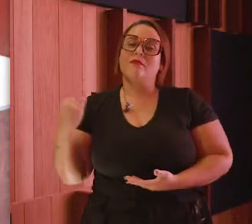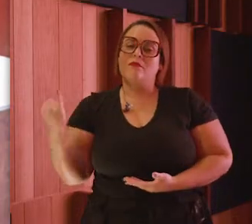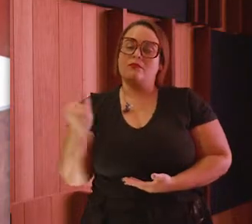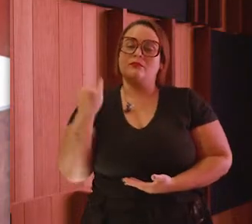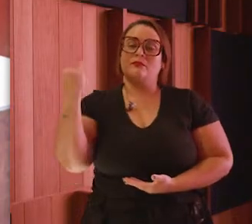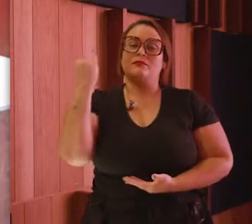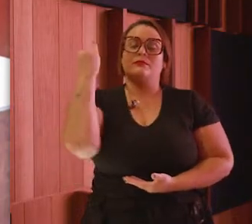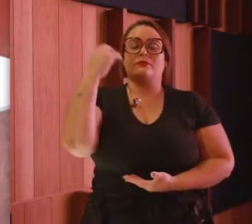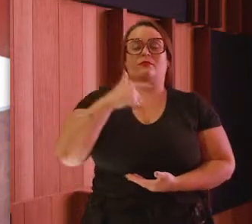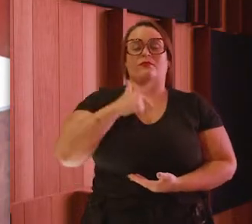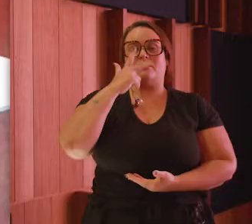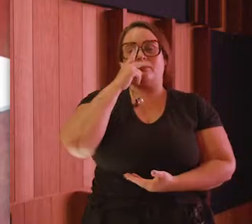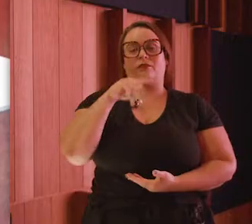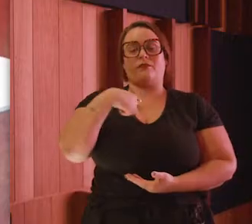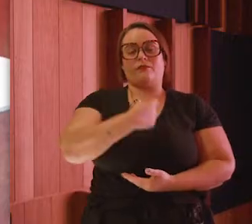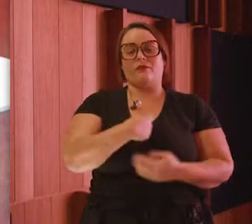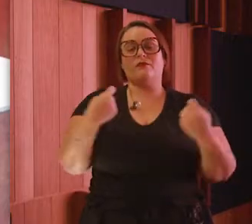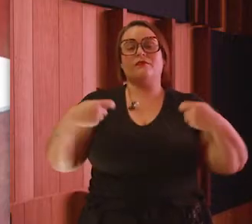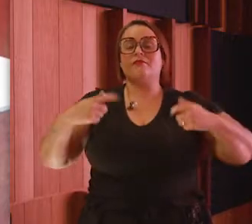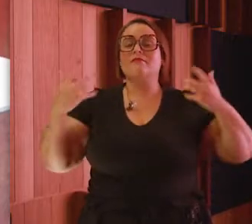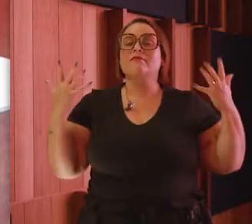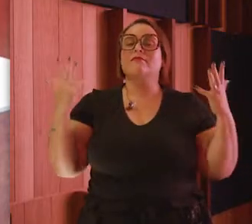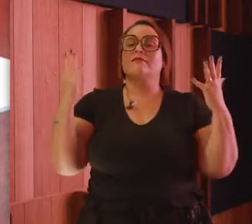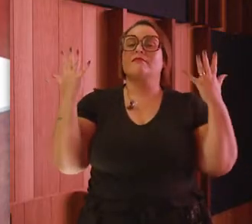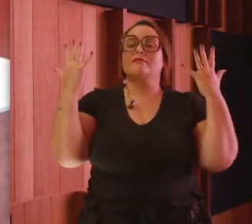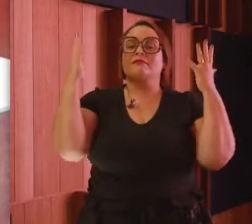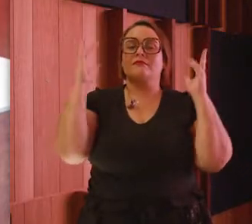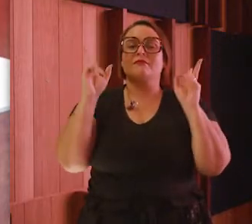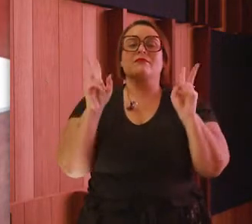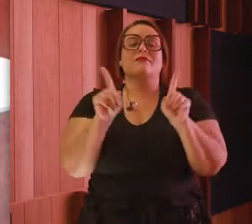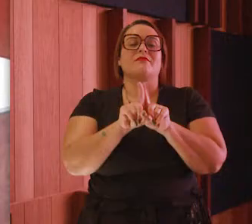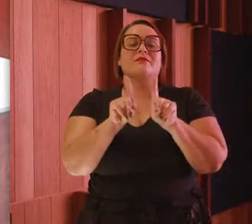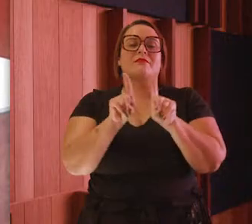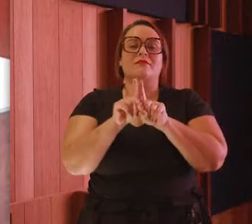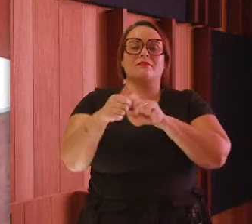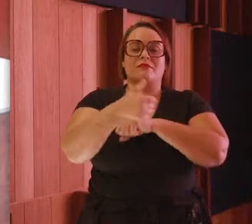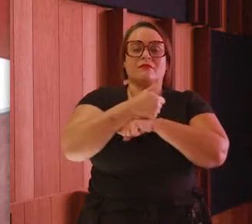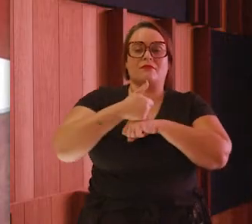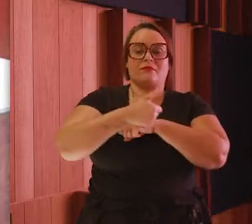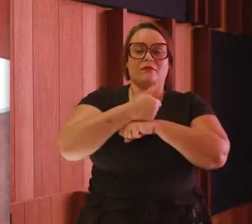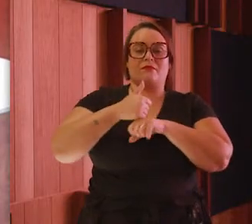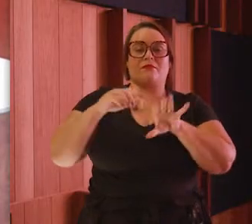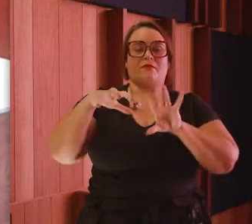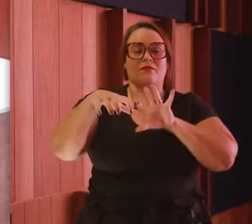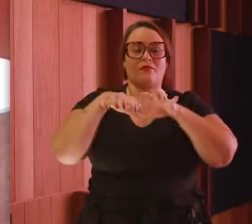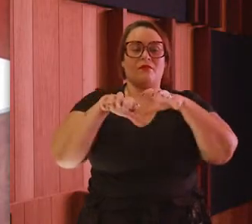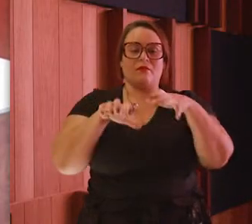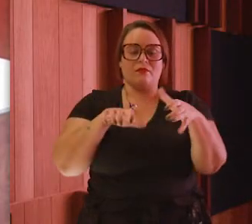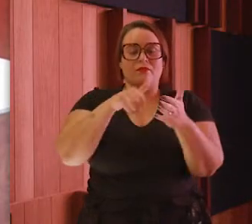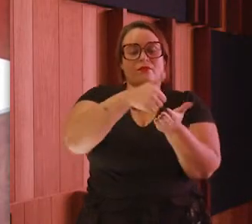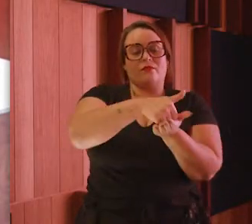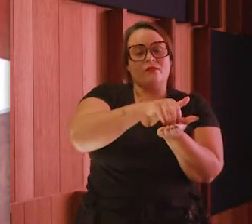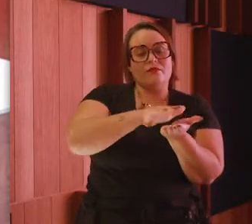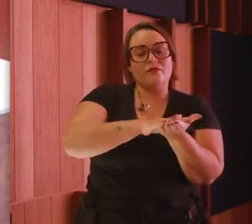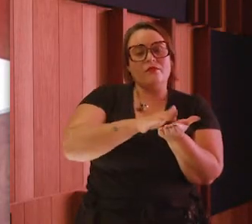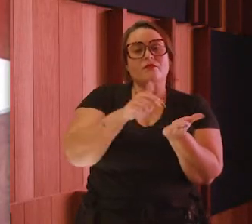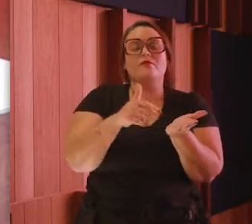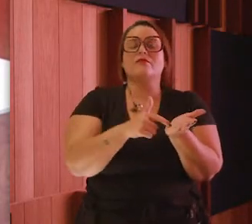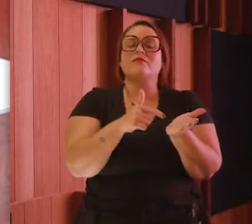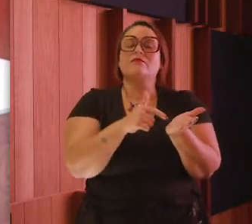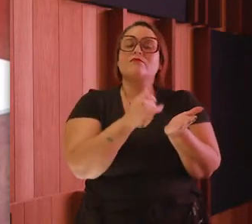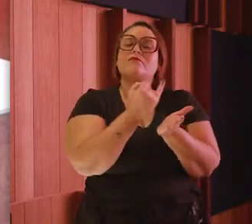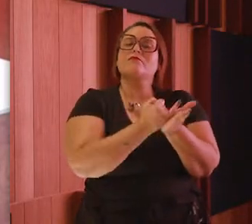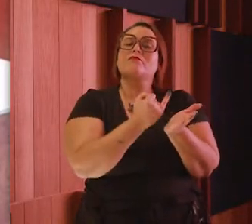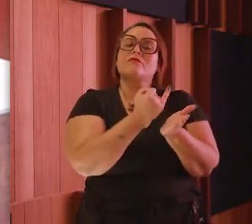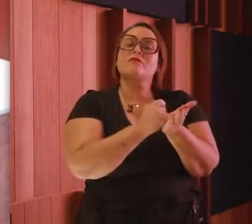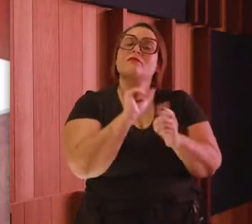nós temos que celebrar, todos nós como profissionais da área tributária, é que nós estamos vivendo uma fase